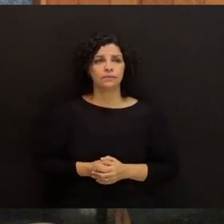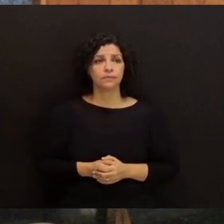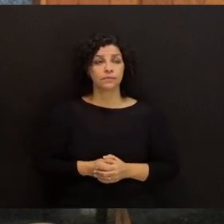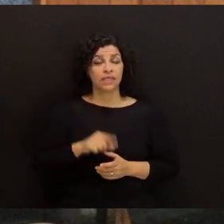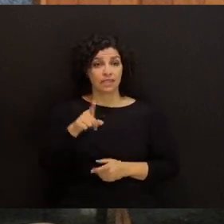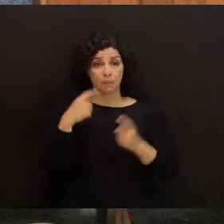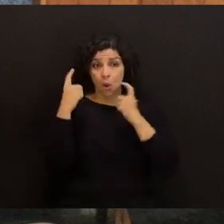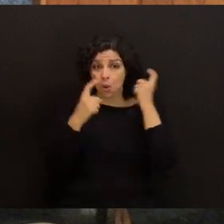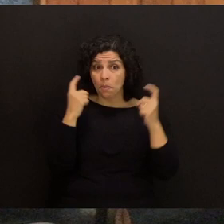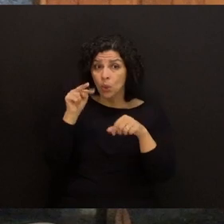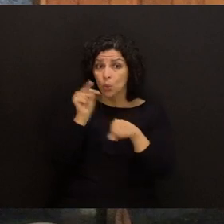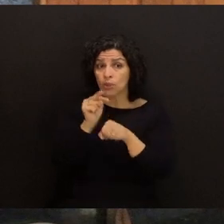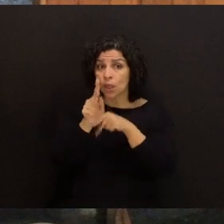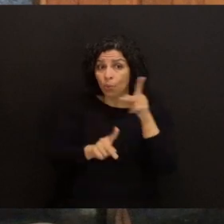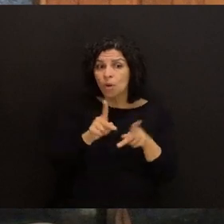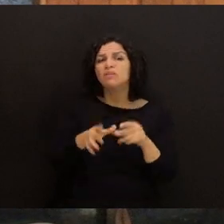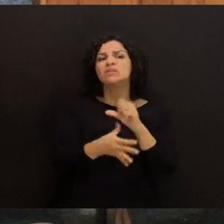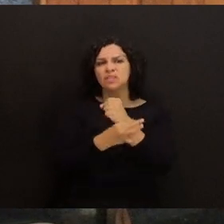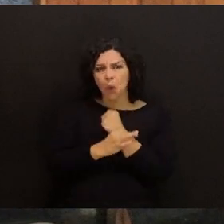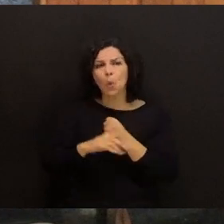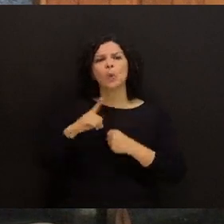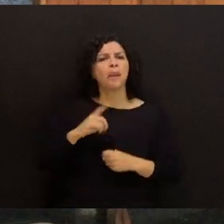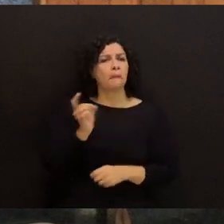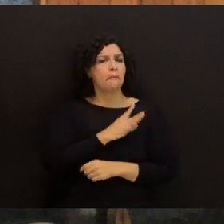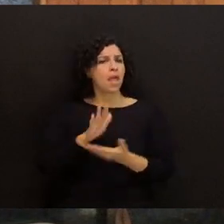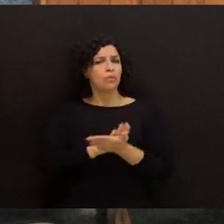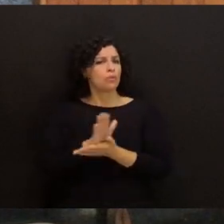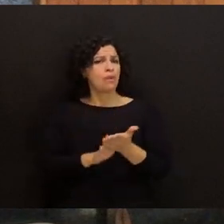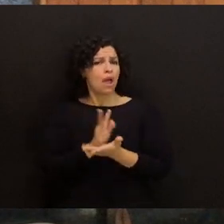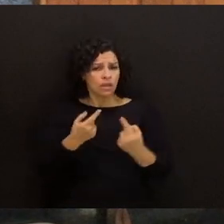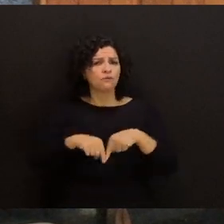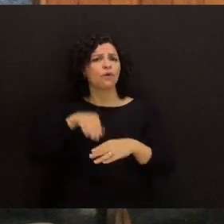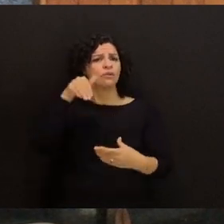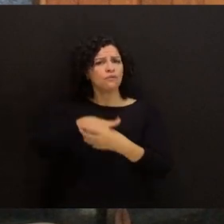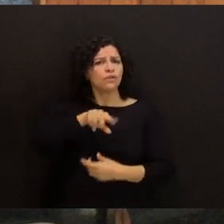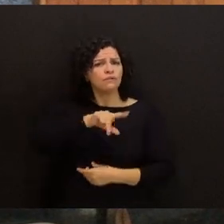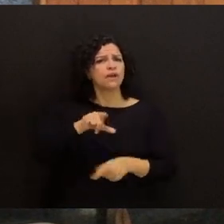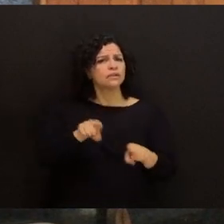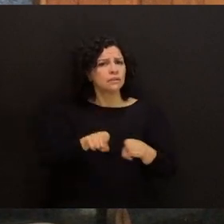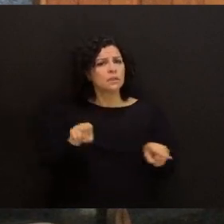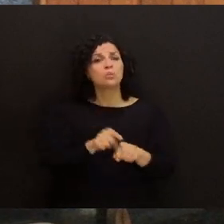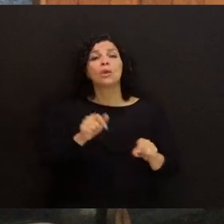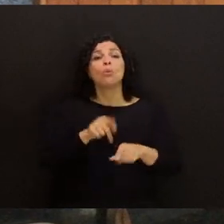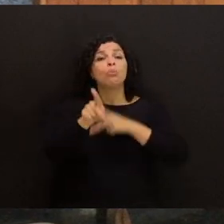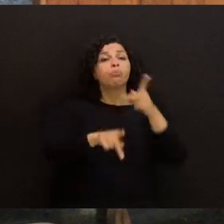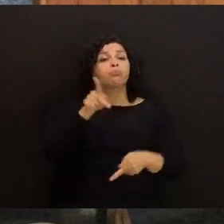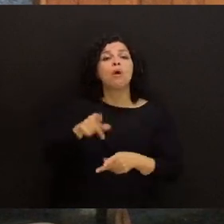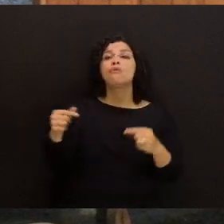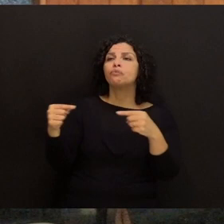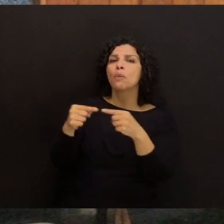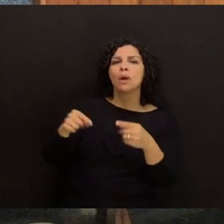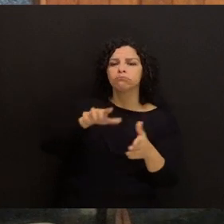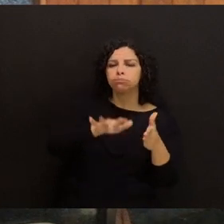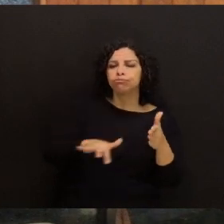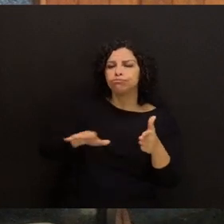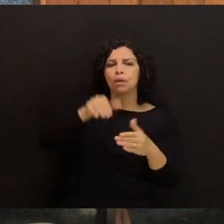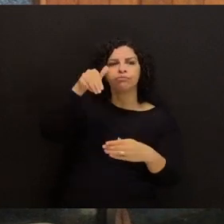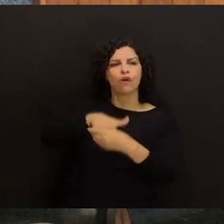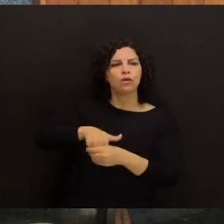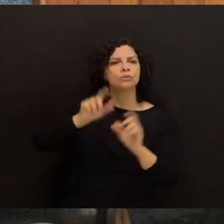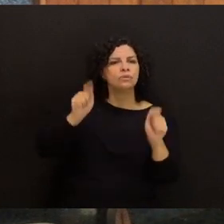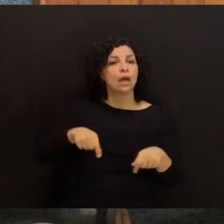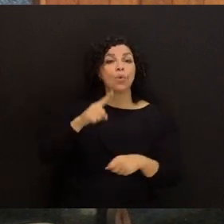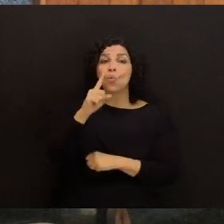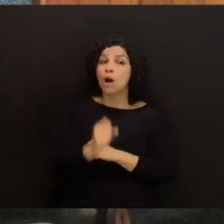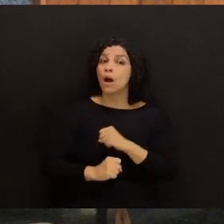se se preocupar com o povo garante que não vai ter medo de perder a reeleição o povo vai confirmar o nome na urna falta